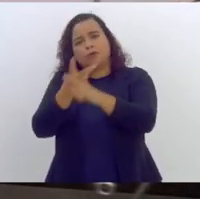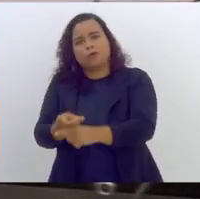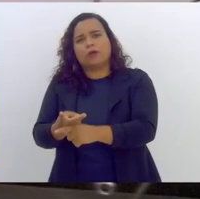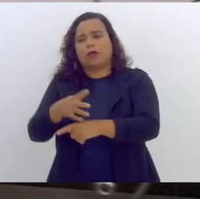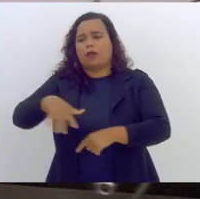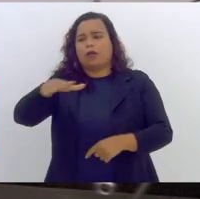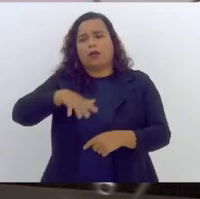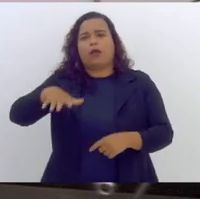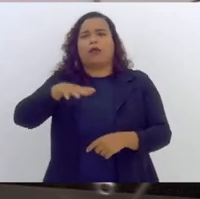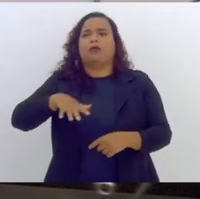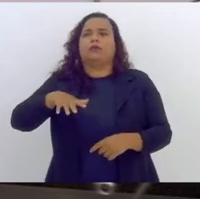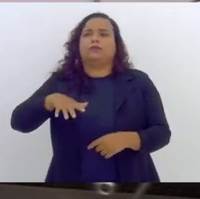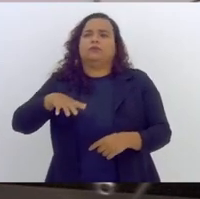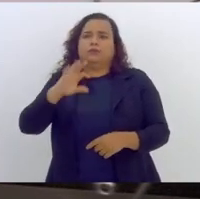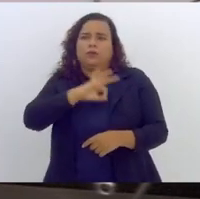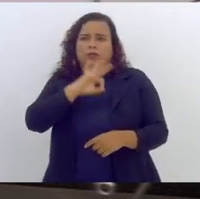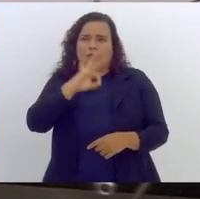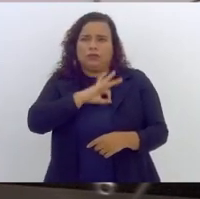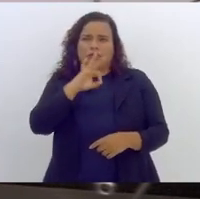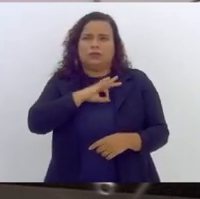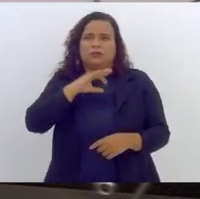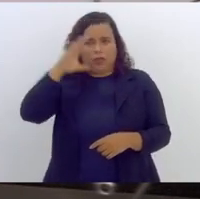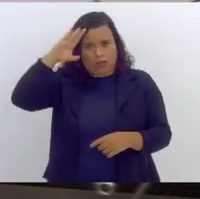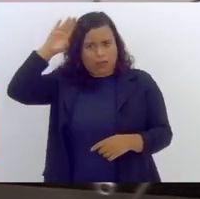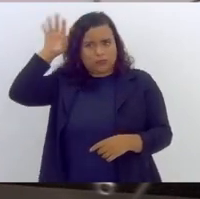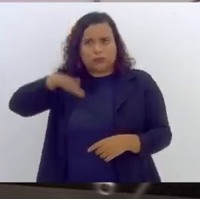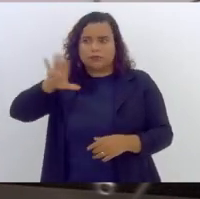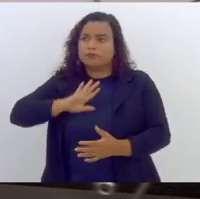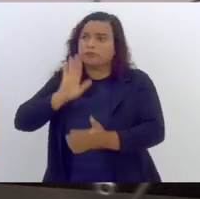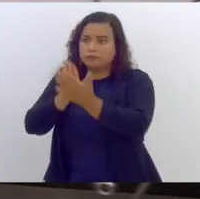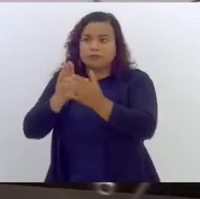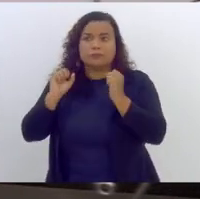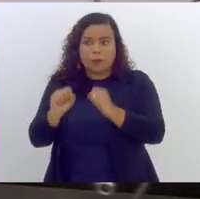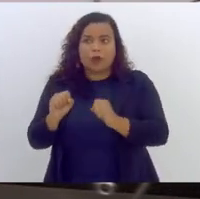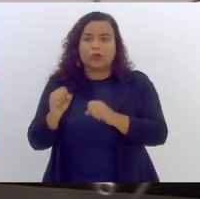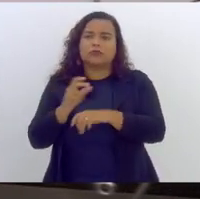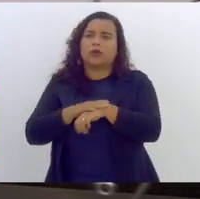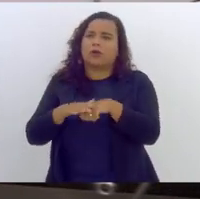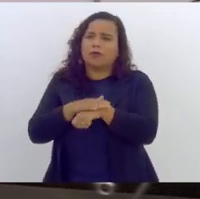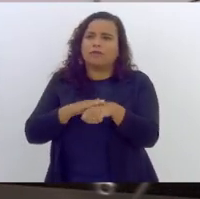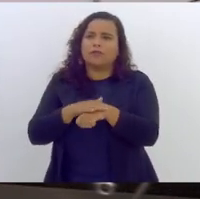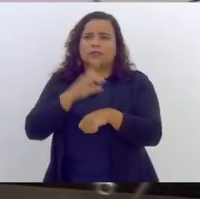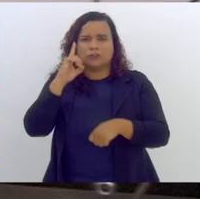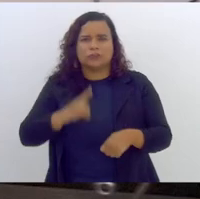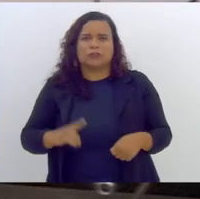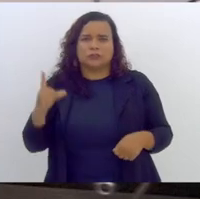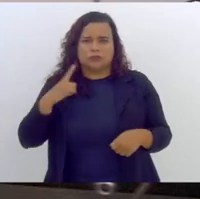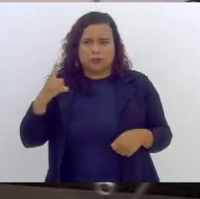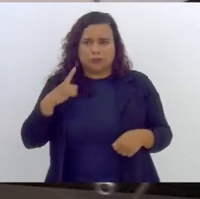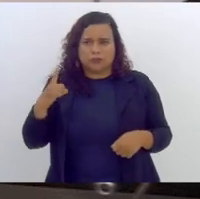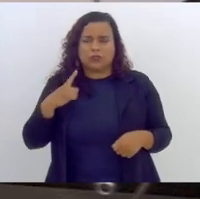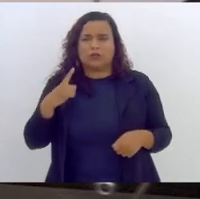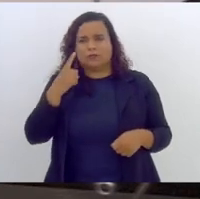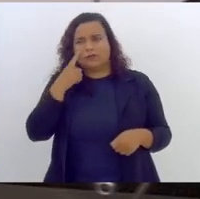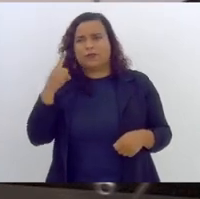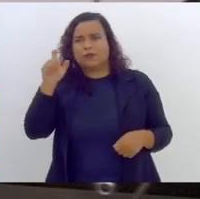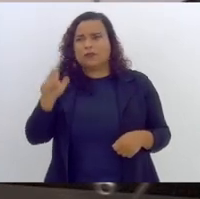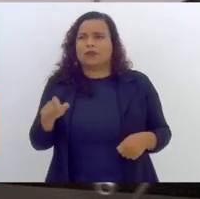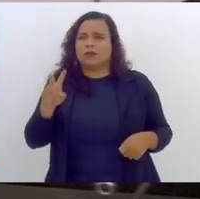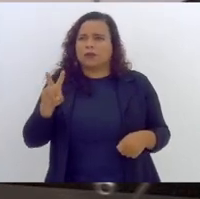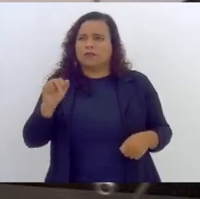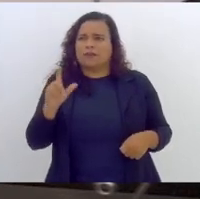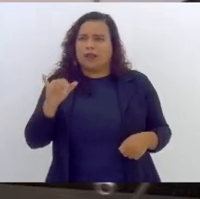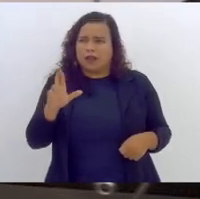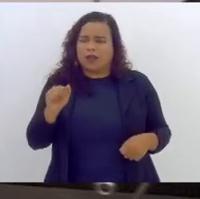Polícia tá bom pessoal uma representação de vocês pode ir lá conversar com a nossa diretora que a doutora Valéria de Aragão